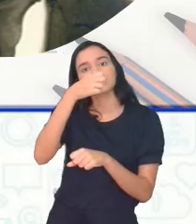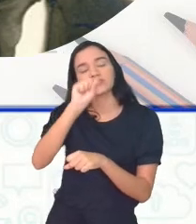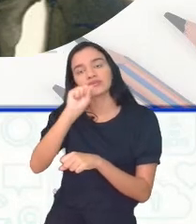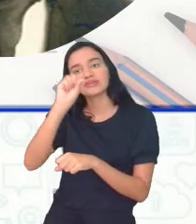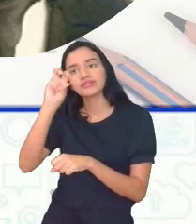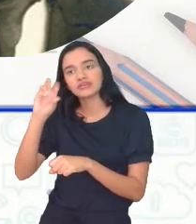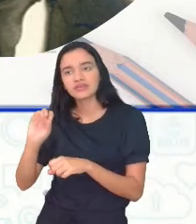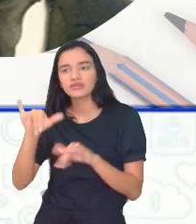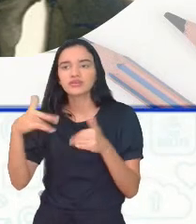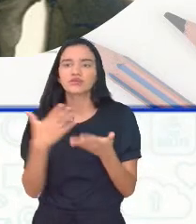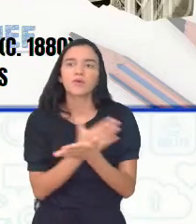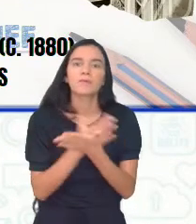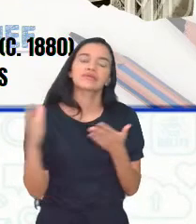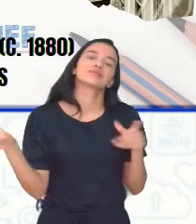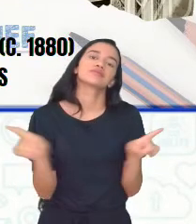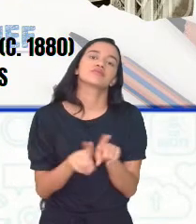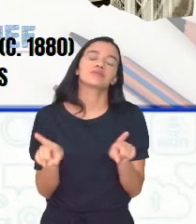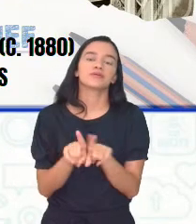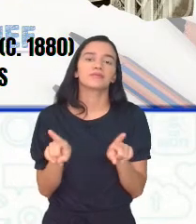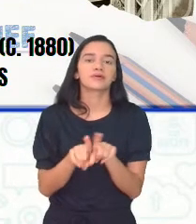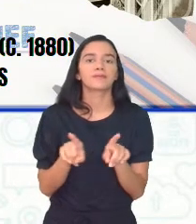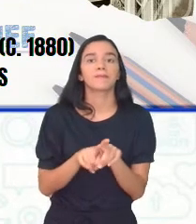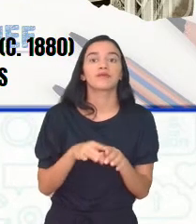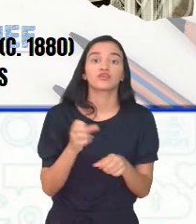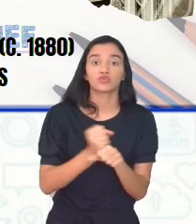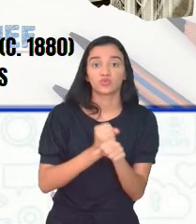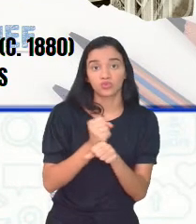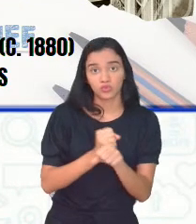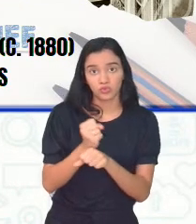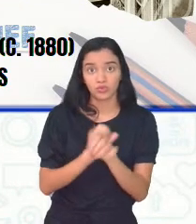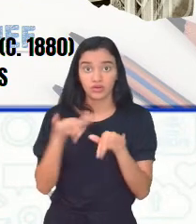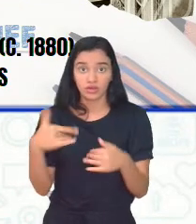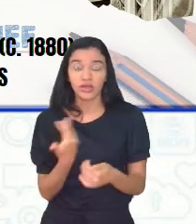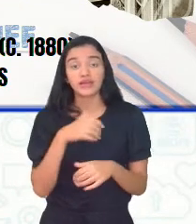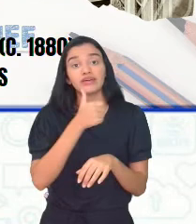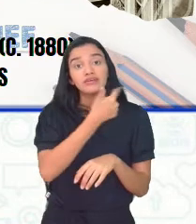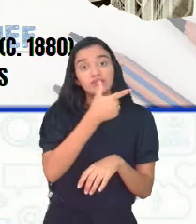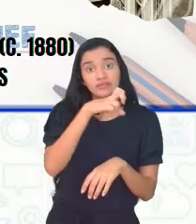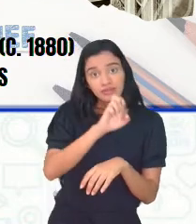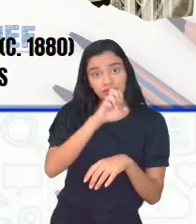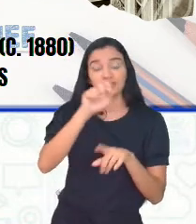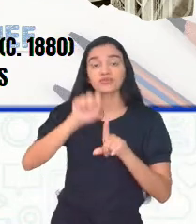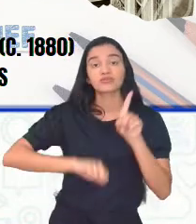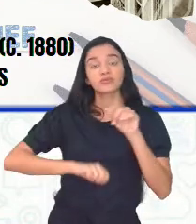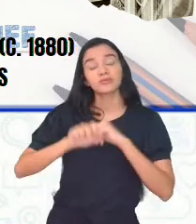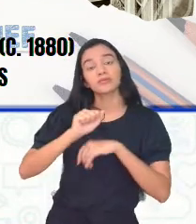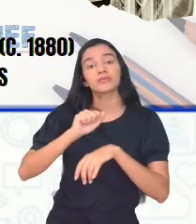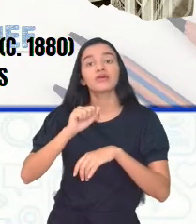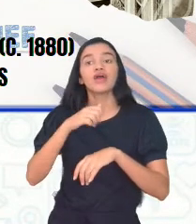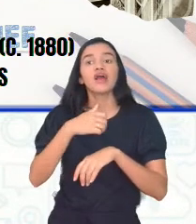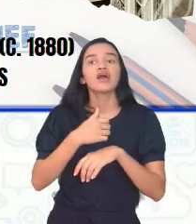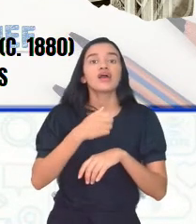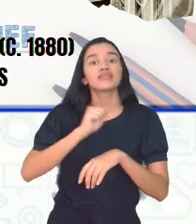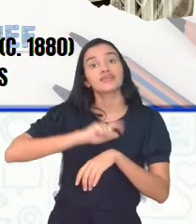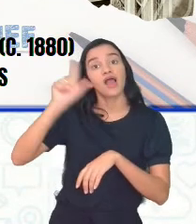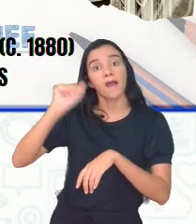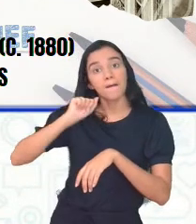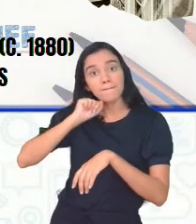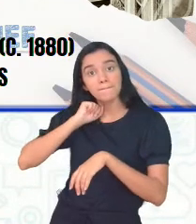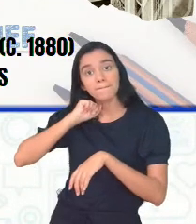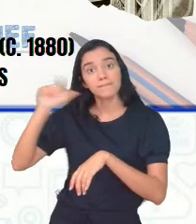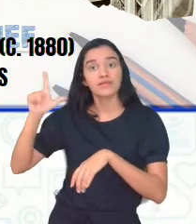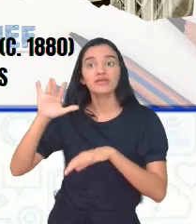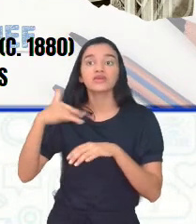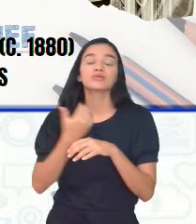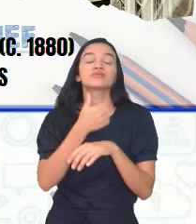construção, que começou também naquele mesmo ano. E em 25 de abril de 1855, essa casa de detenção